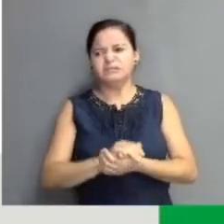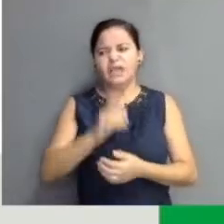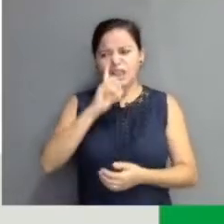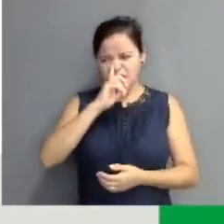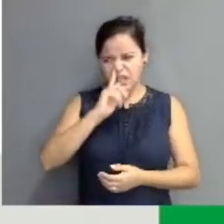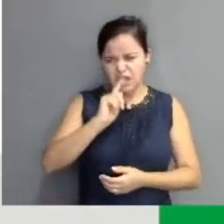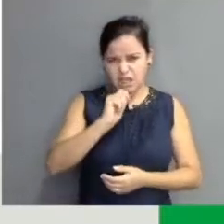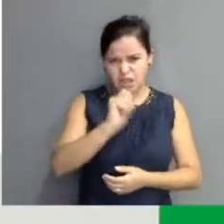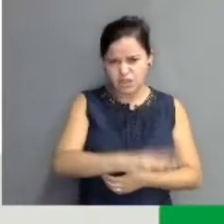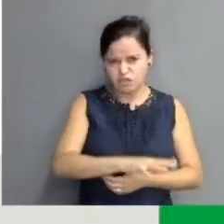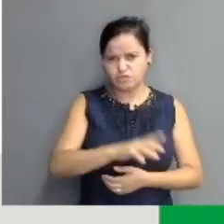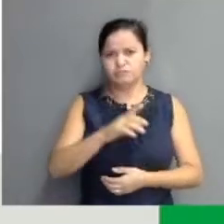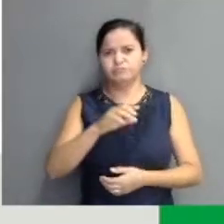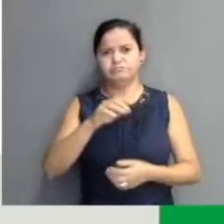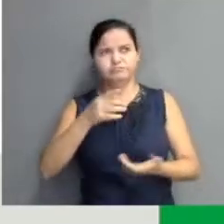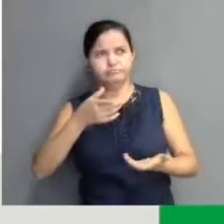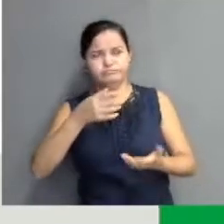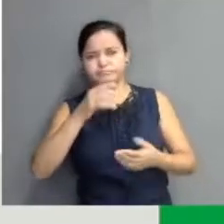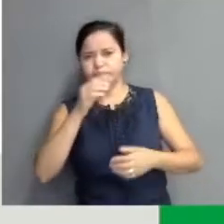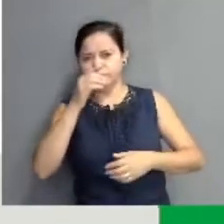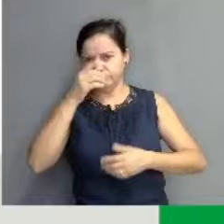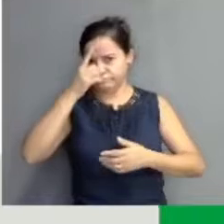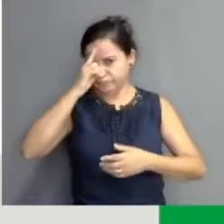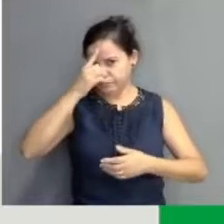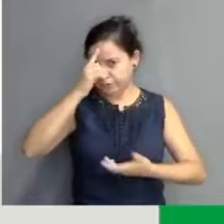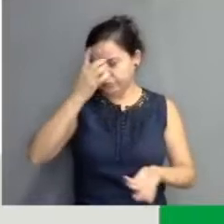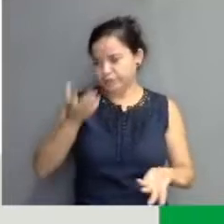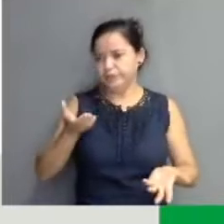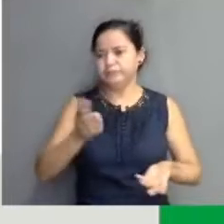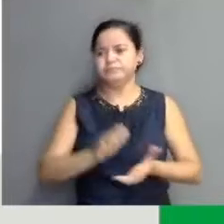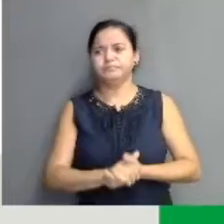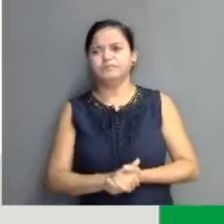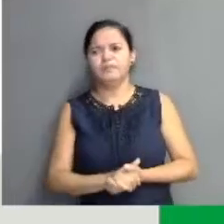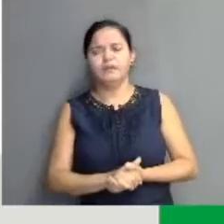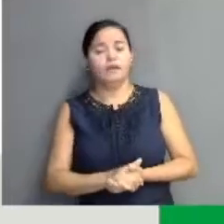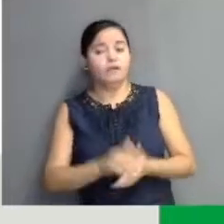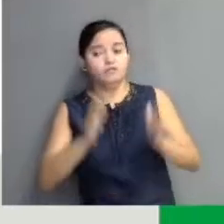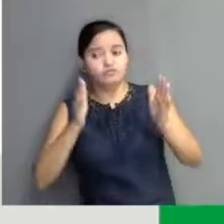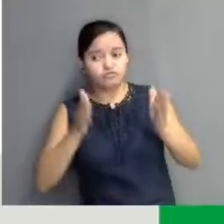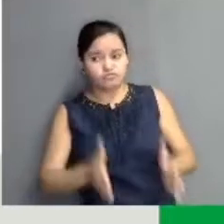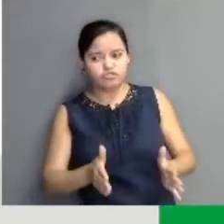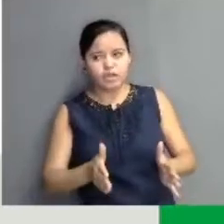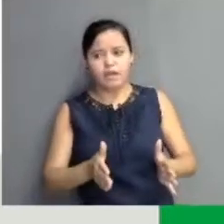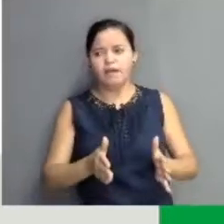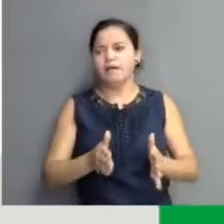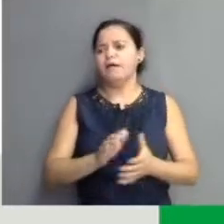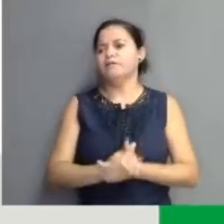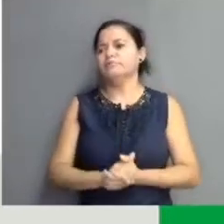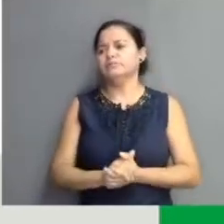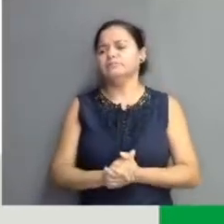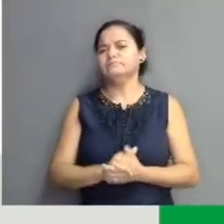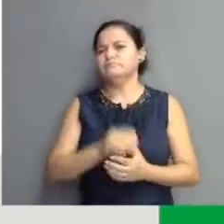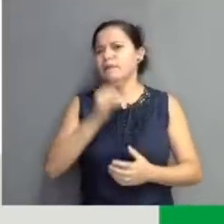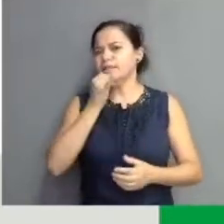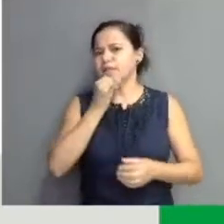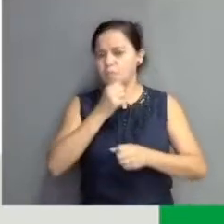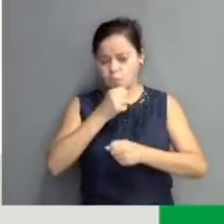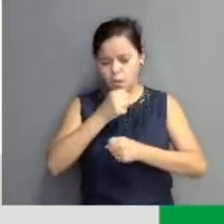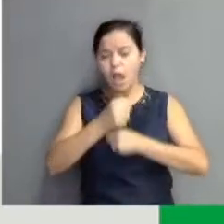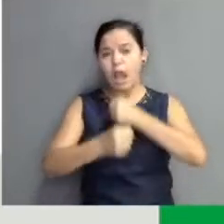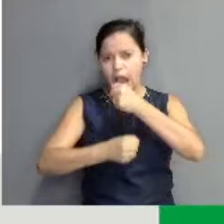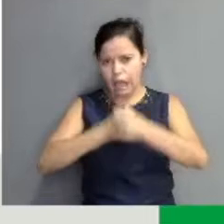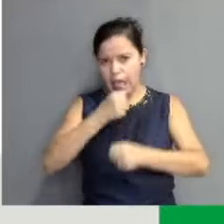Brasil, em torno de 1 quilo de lixo por dia. Já no final do ano, em média,